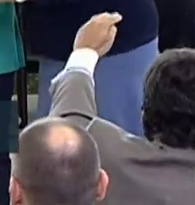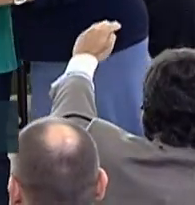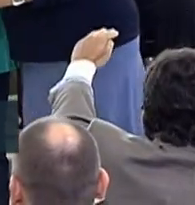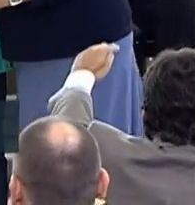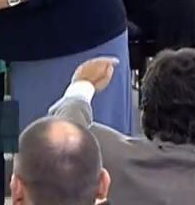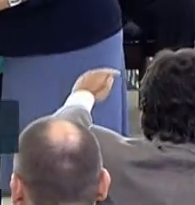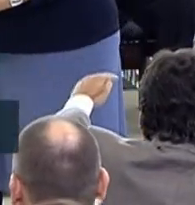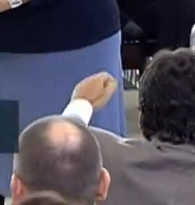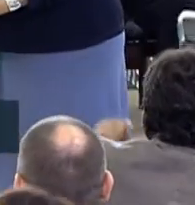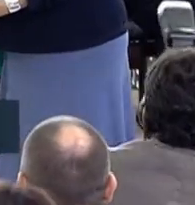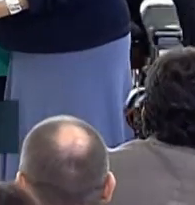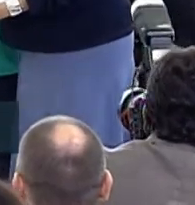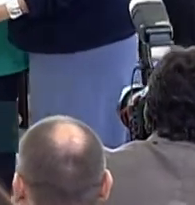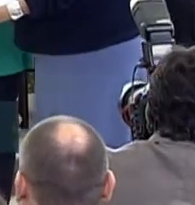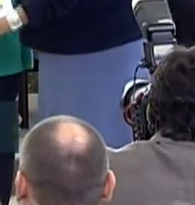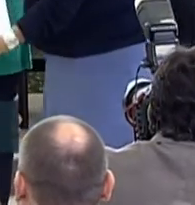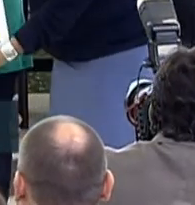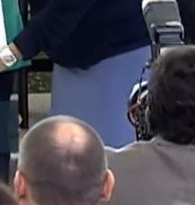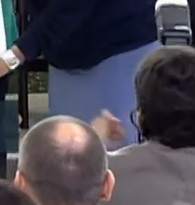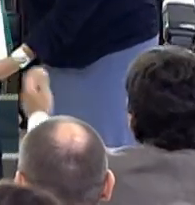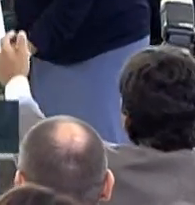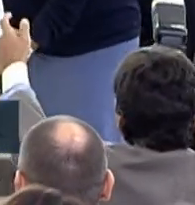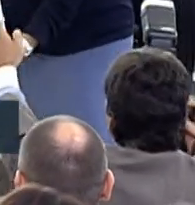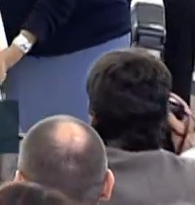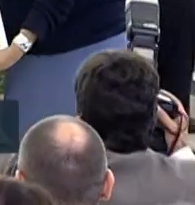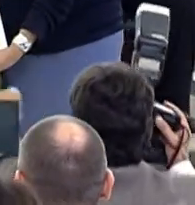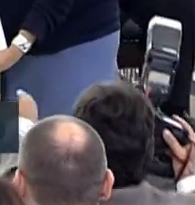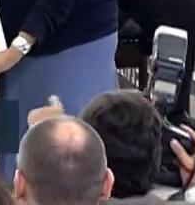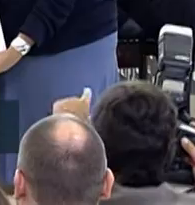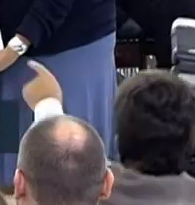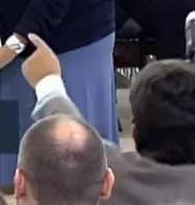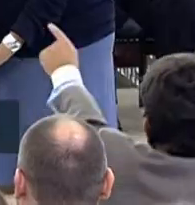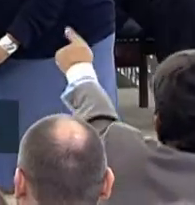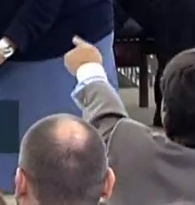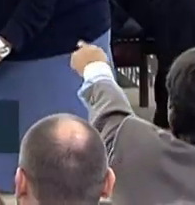E aí Peppa Pig